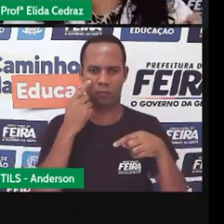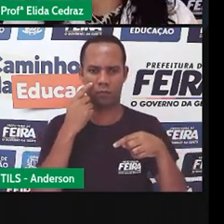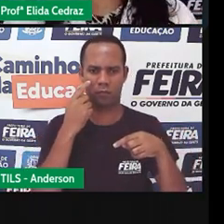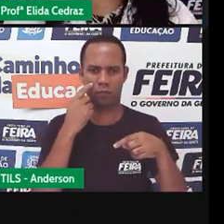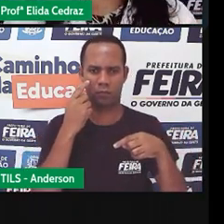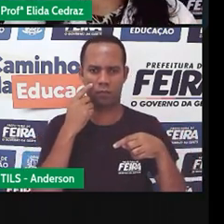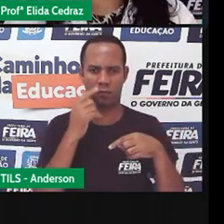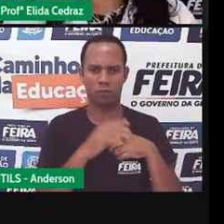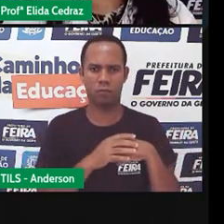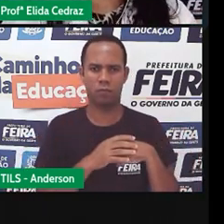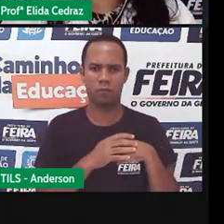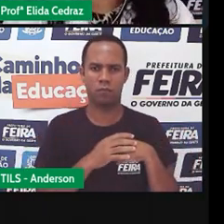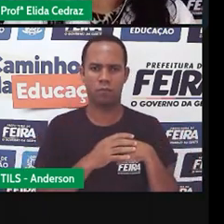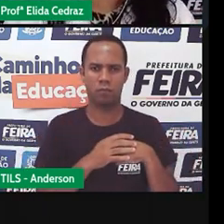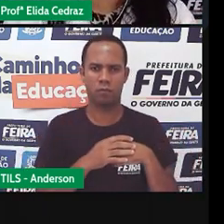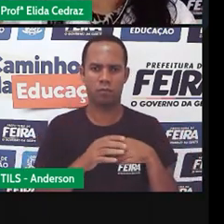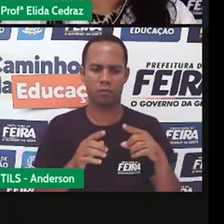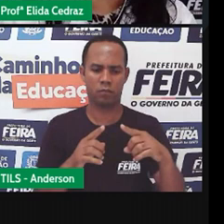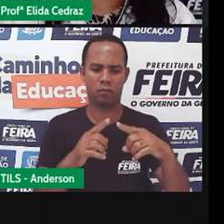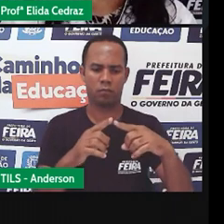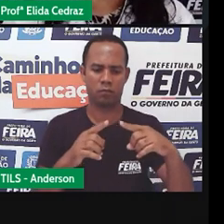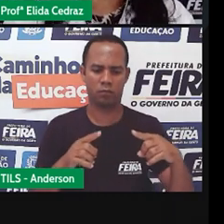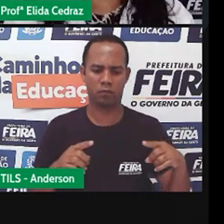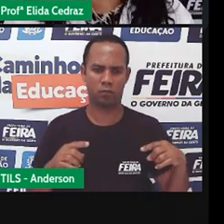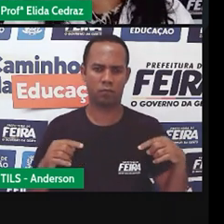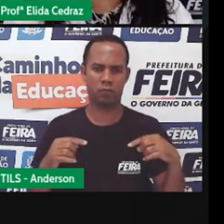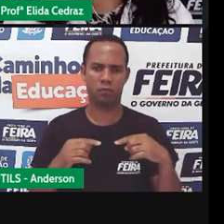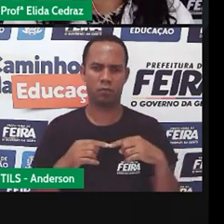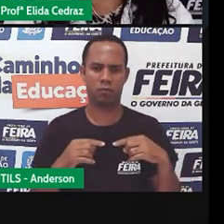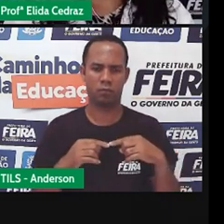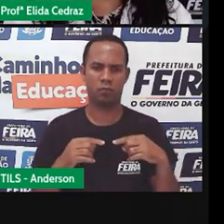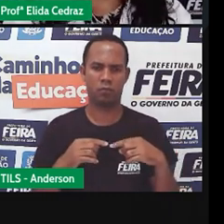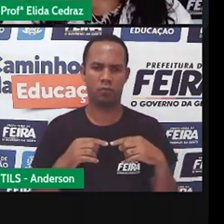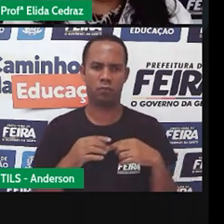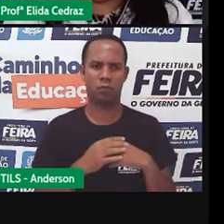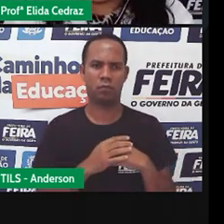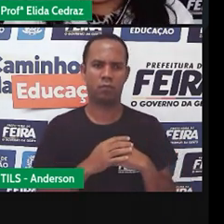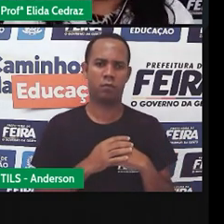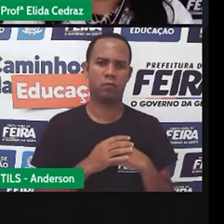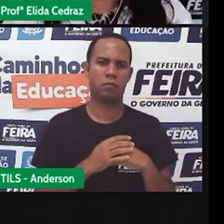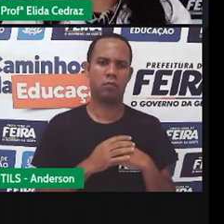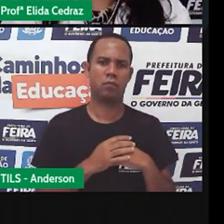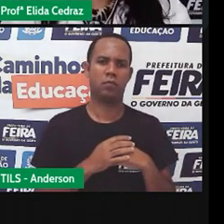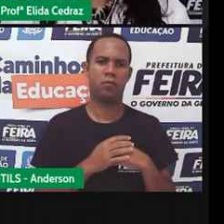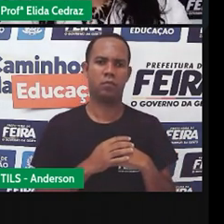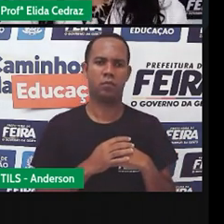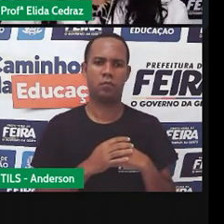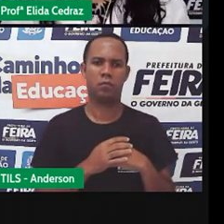as figuras geométricas planas nos ambientes por onde nós andamos.